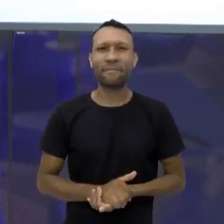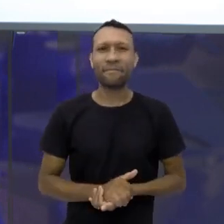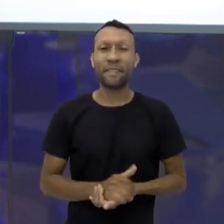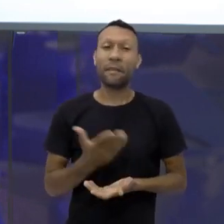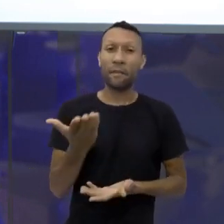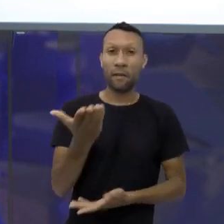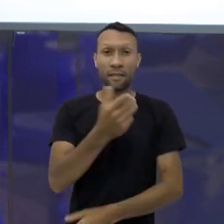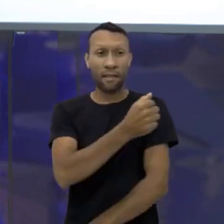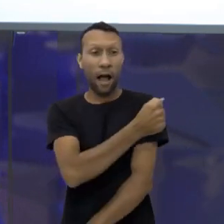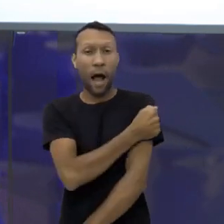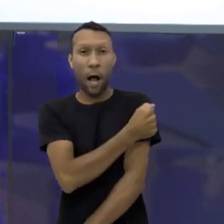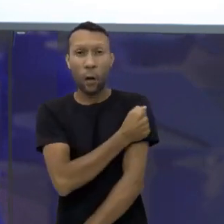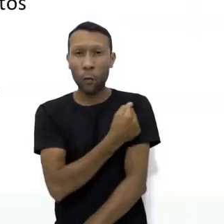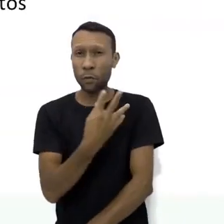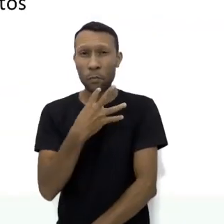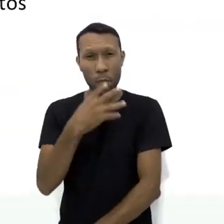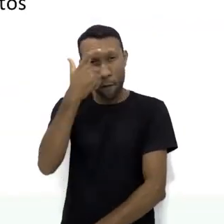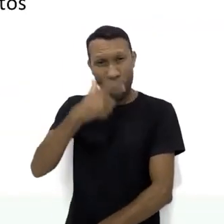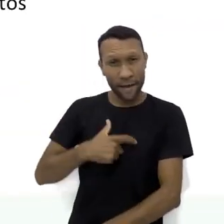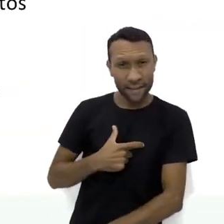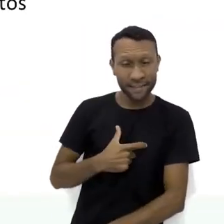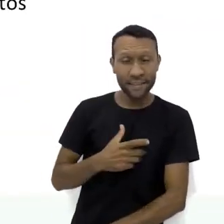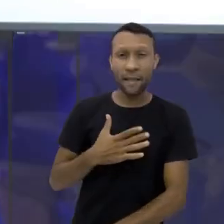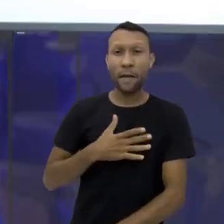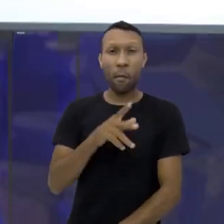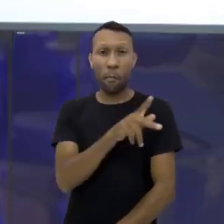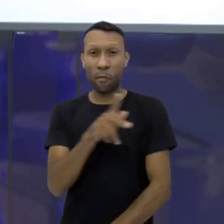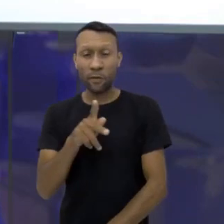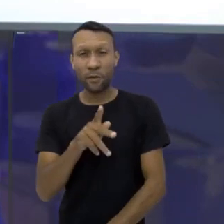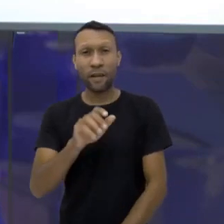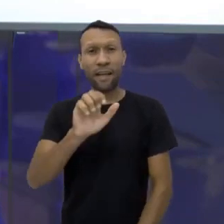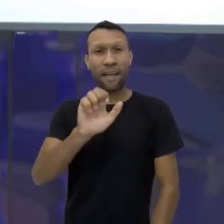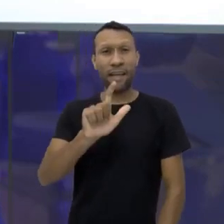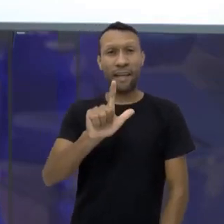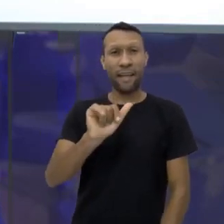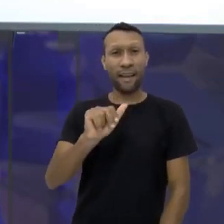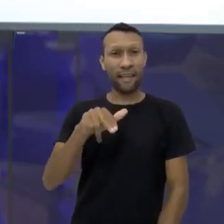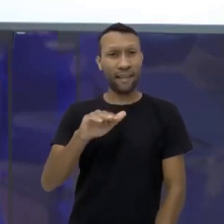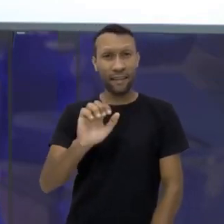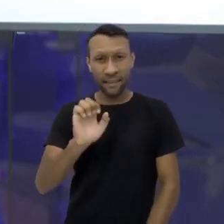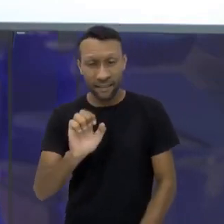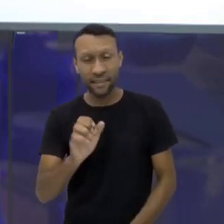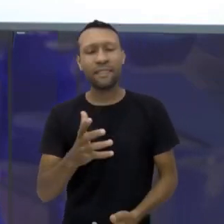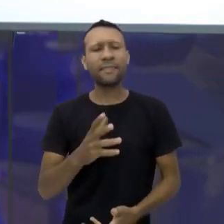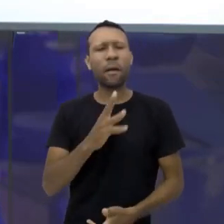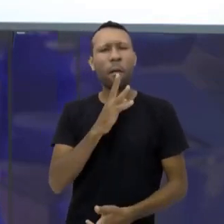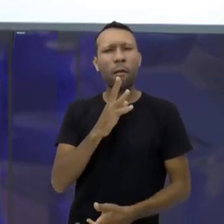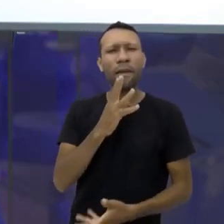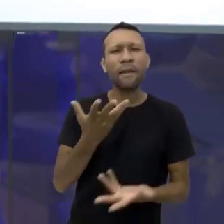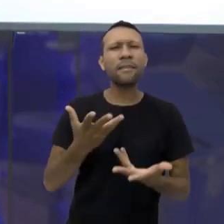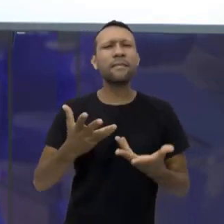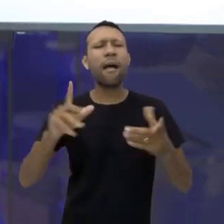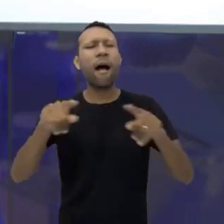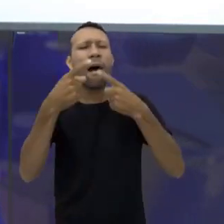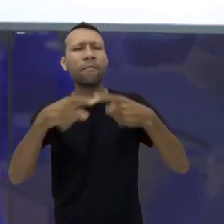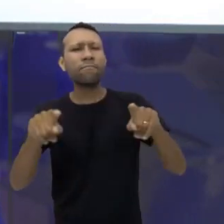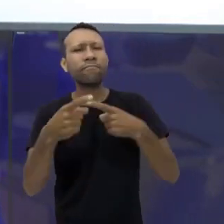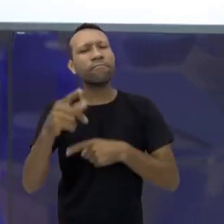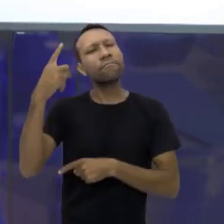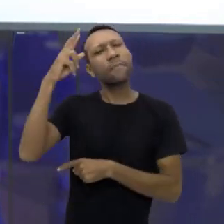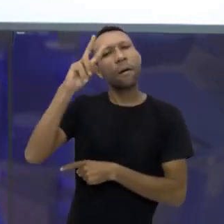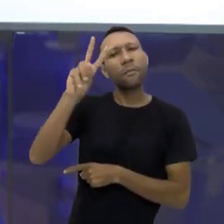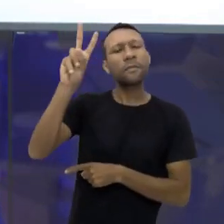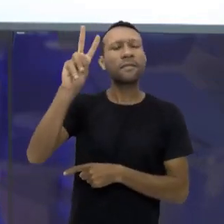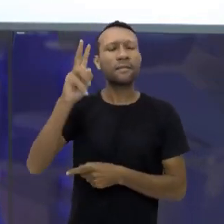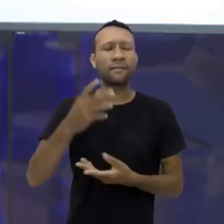Para os alunos que ainda não me conhecem, eu me chamo Eliane e vamos lá conhecer um pouco sobre a história da música. Para